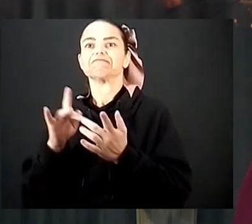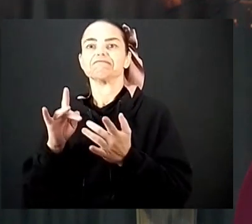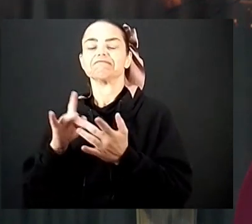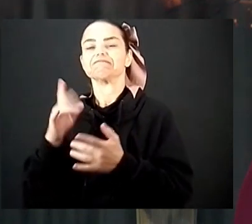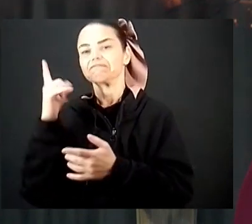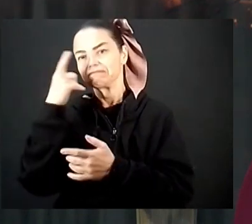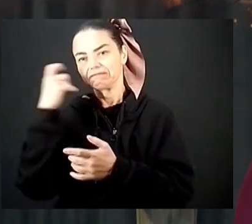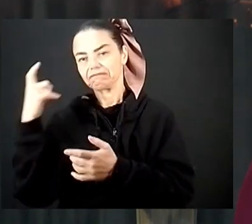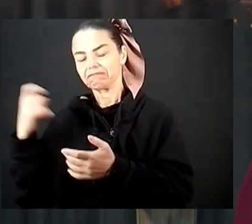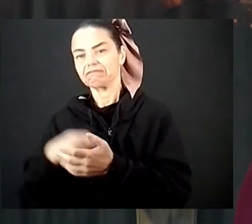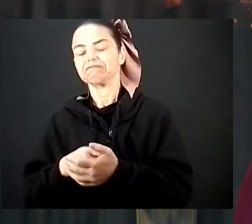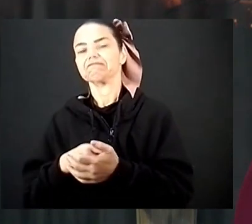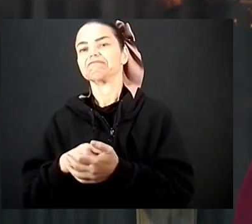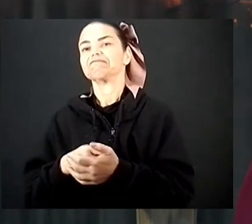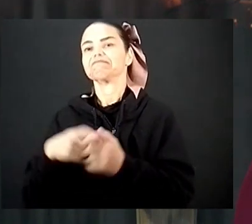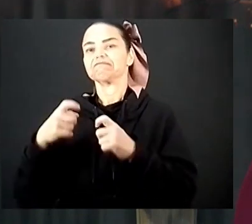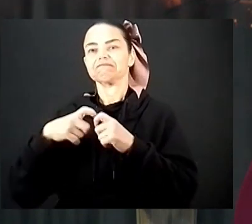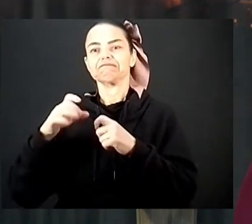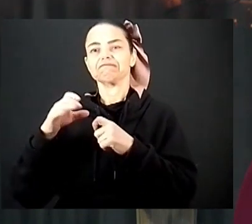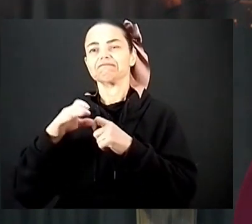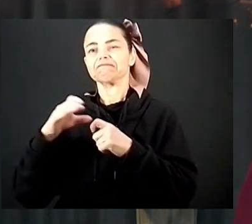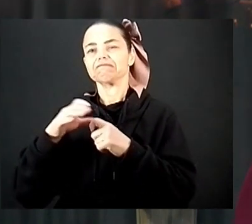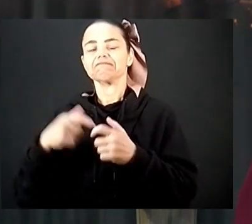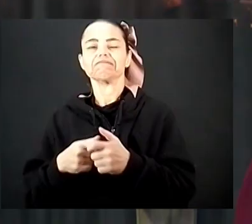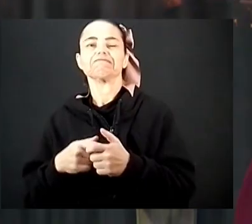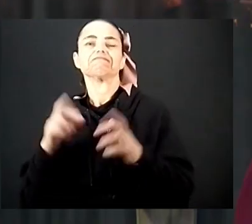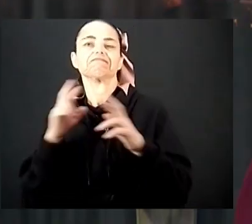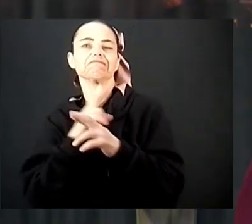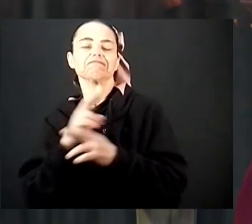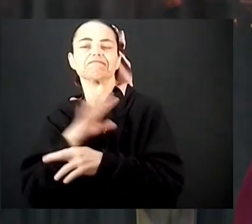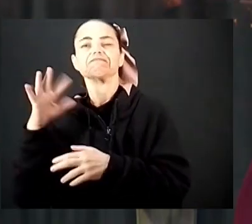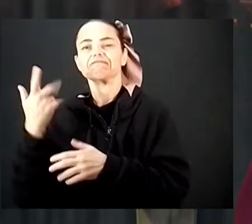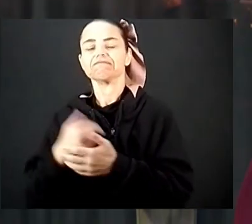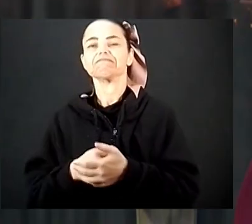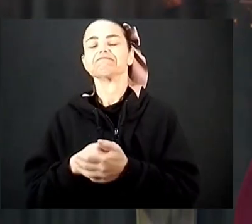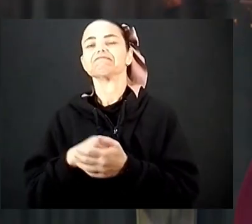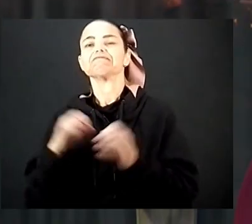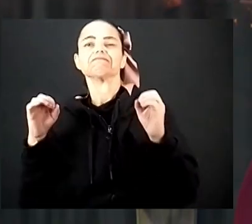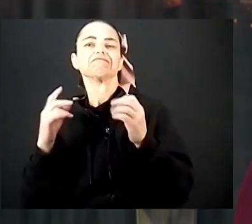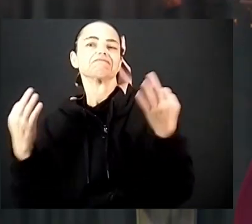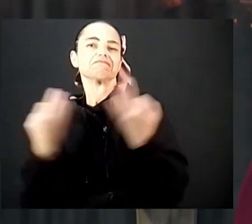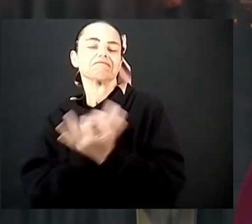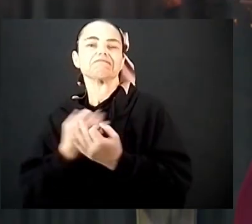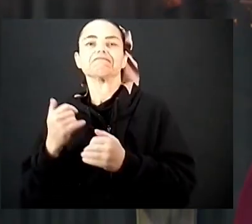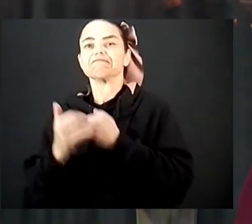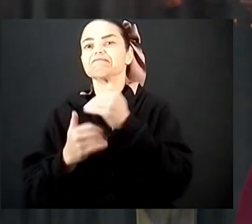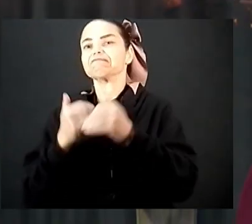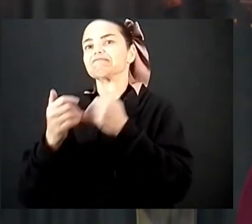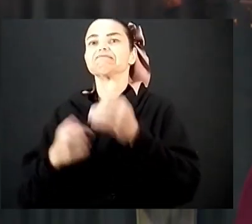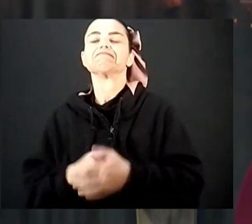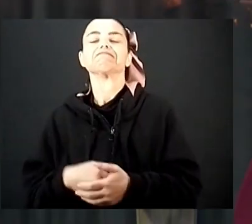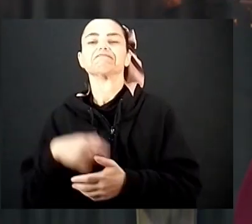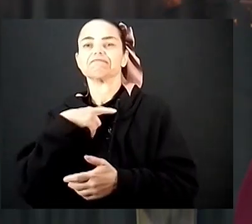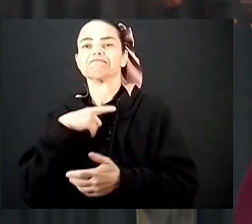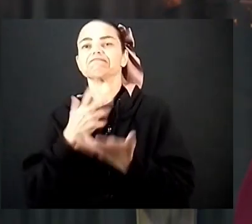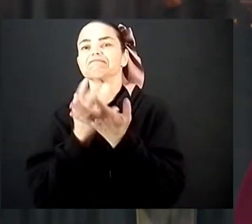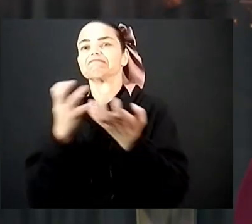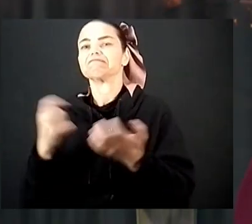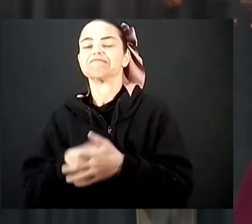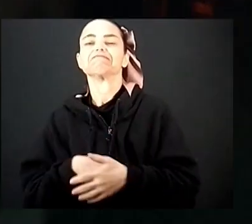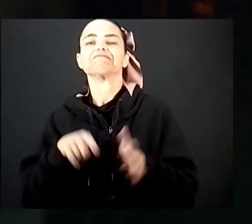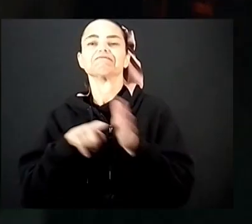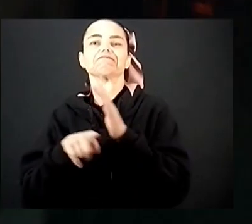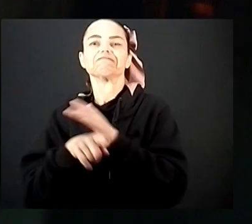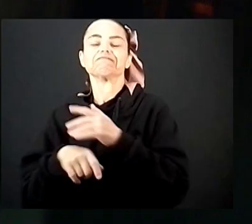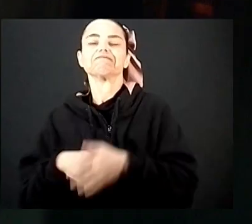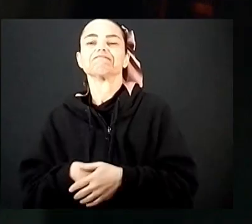consultório isso acontece muito. Aí como é que é a relação? Não, meus pais são ótimos. E depois você vai indo, e tem muitas questões, né? Exato, somos